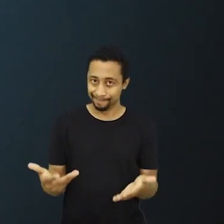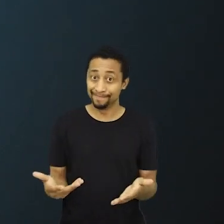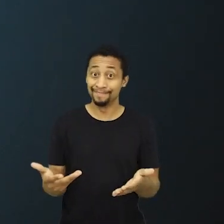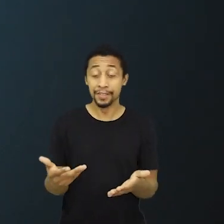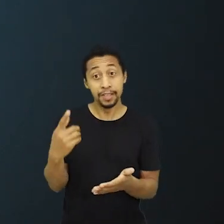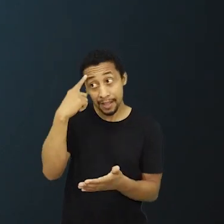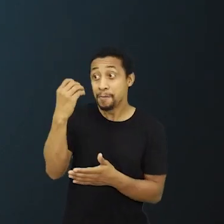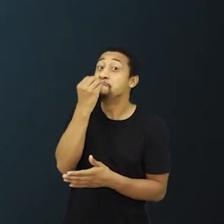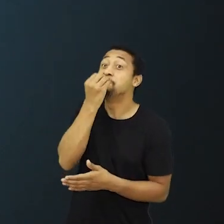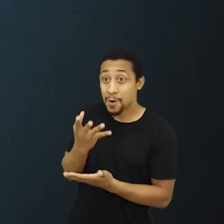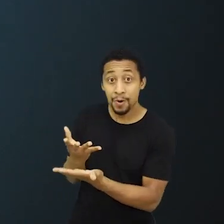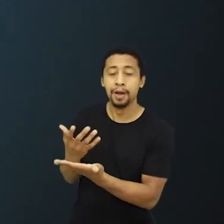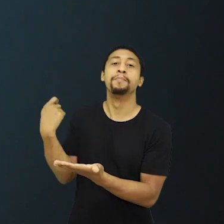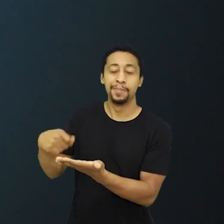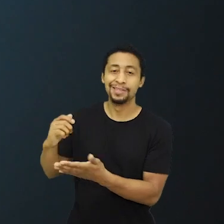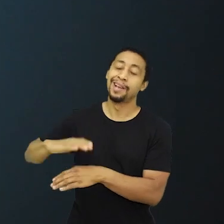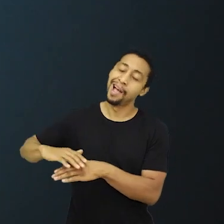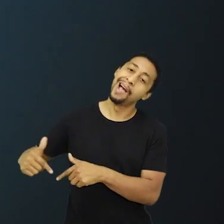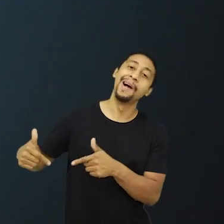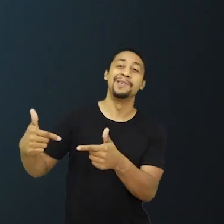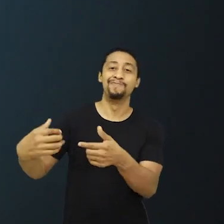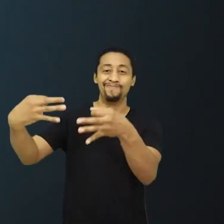essas é que a gente tem que concretizar.